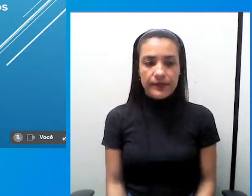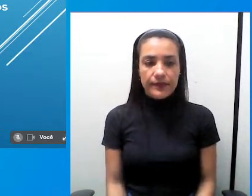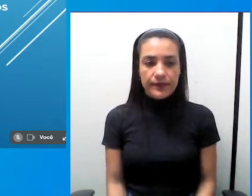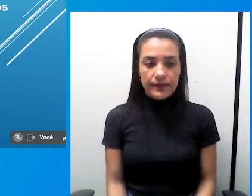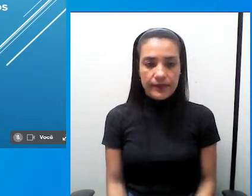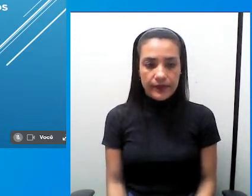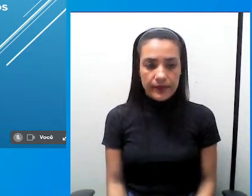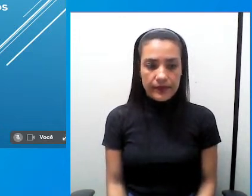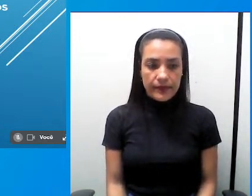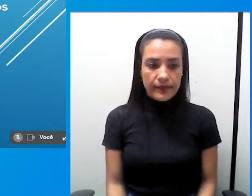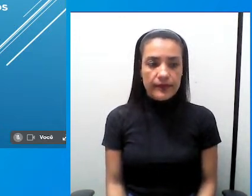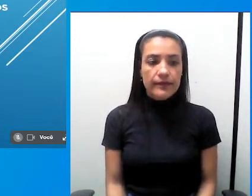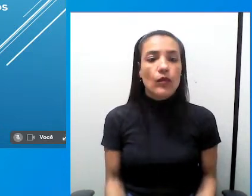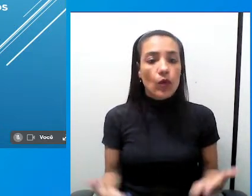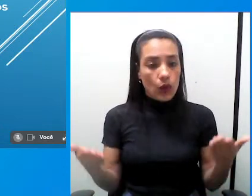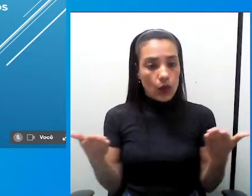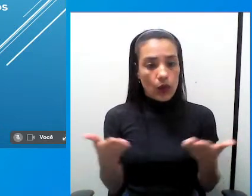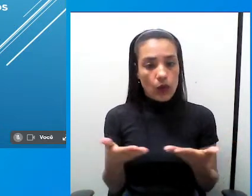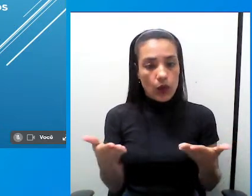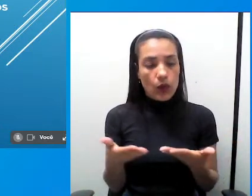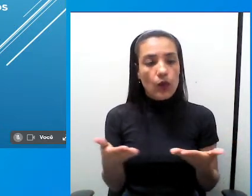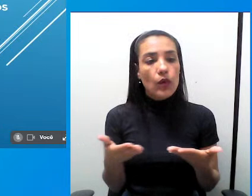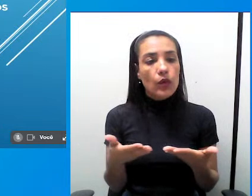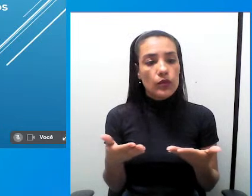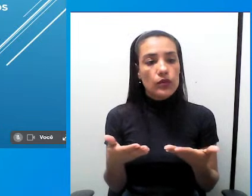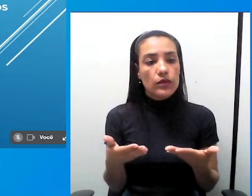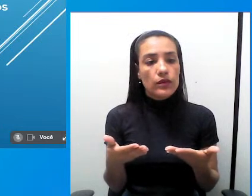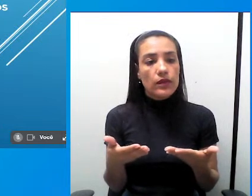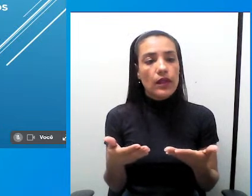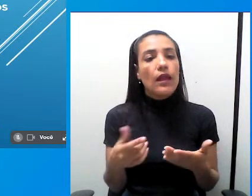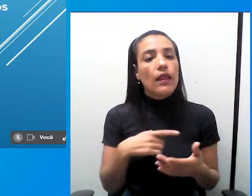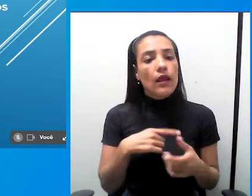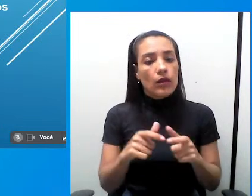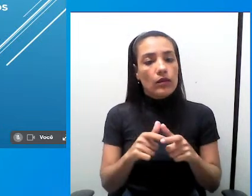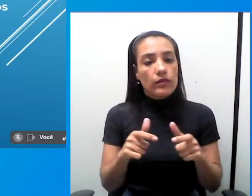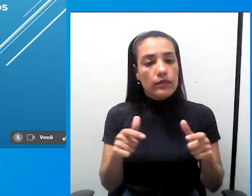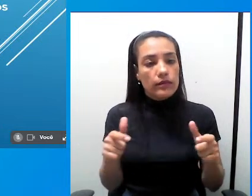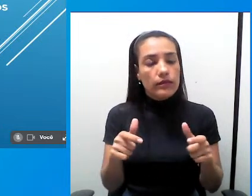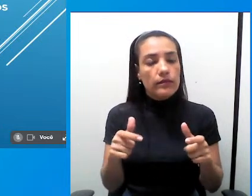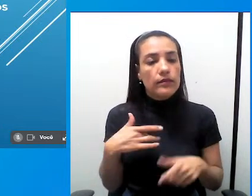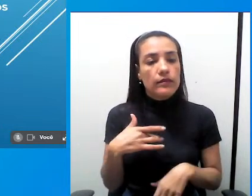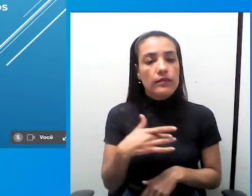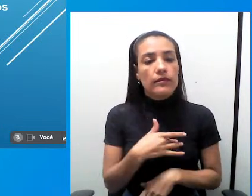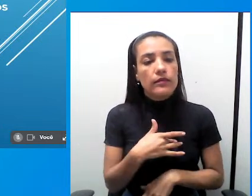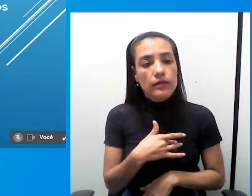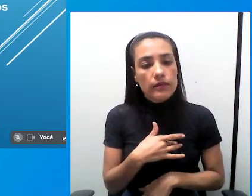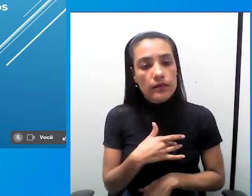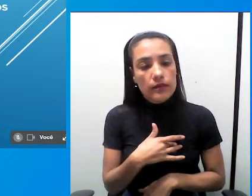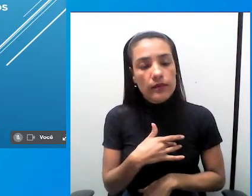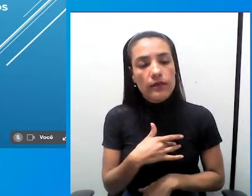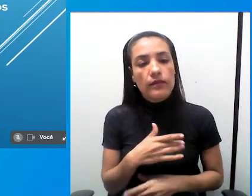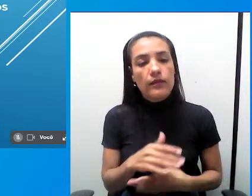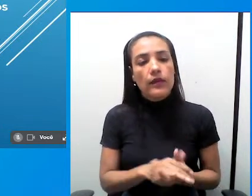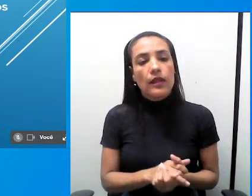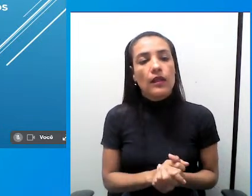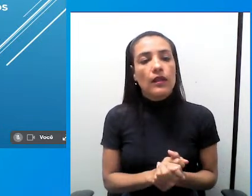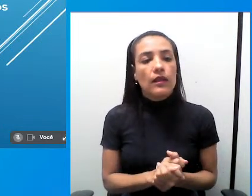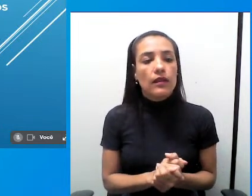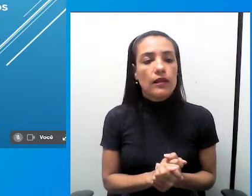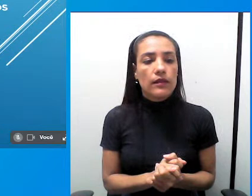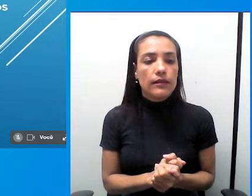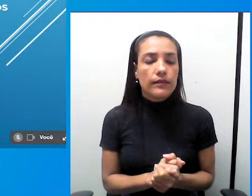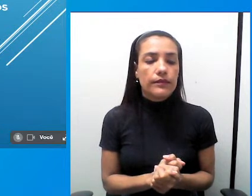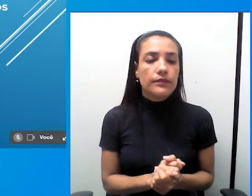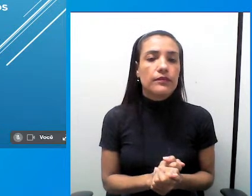SUS. Então a gente tem hoje aqui uma gama muito grande de unidades de saúde, não só públicas, como instituições filantrópicas